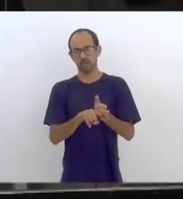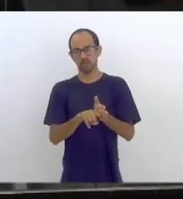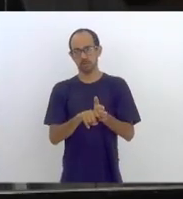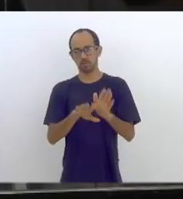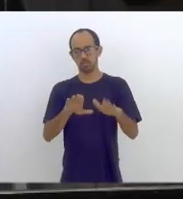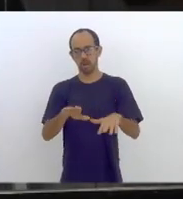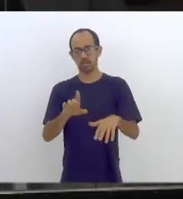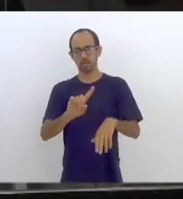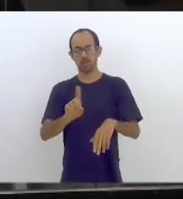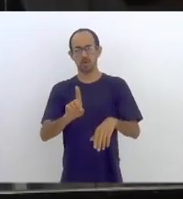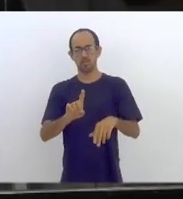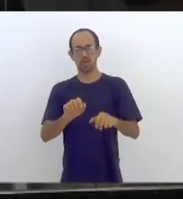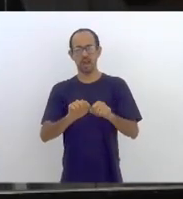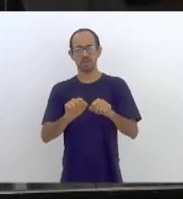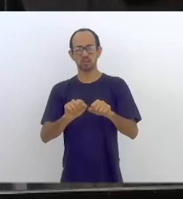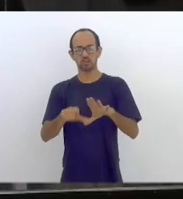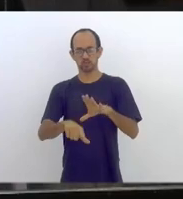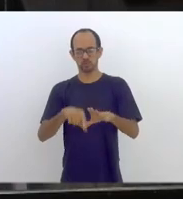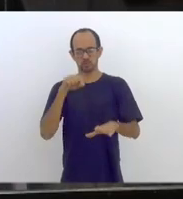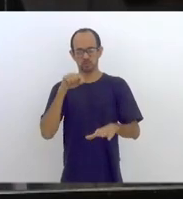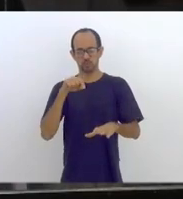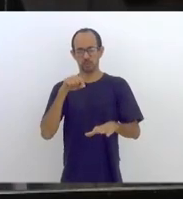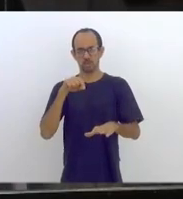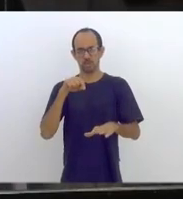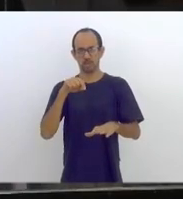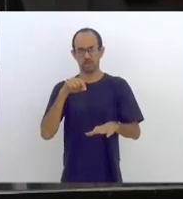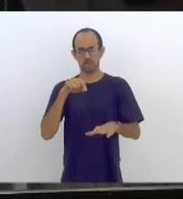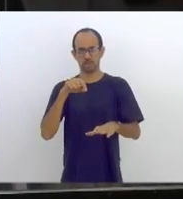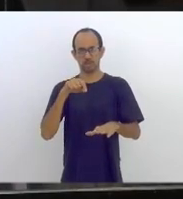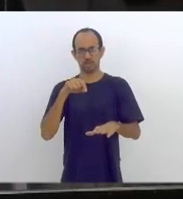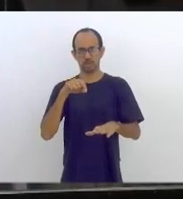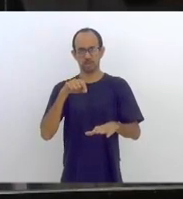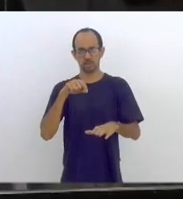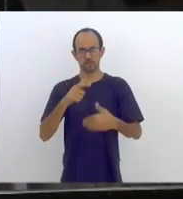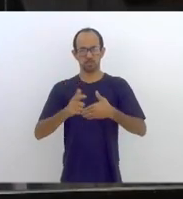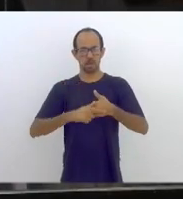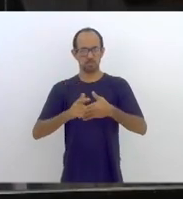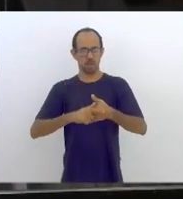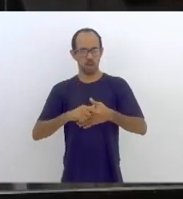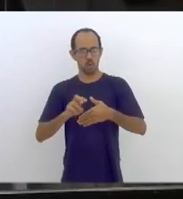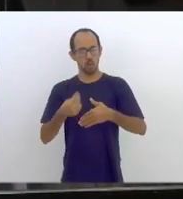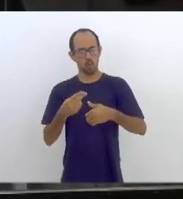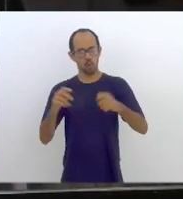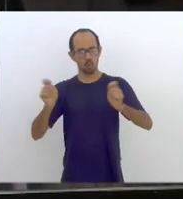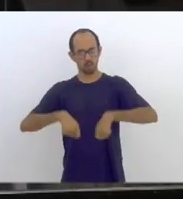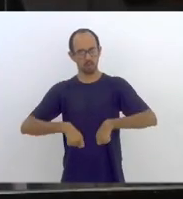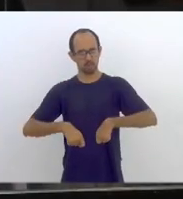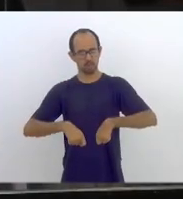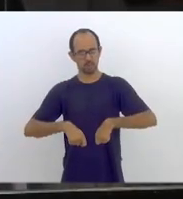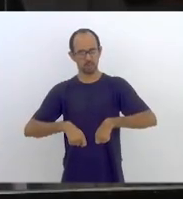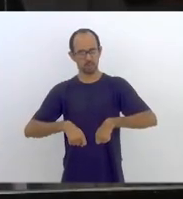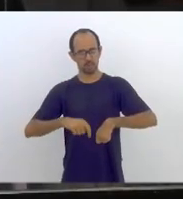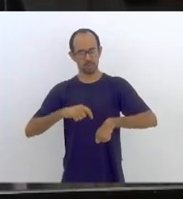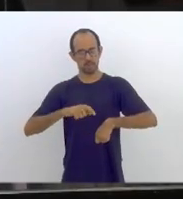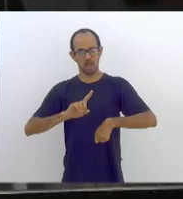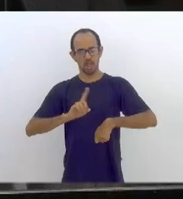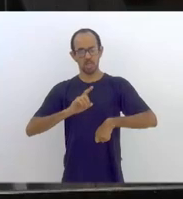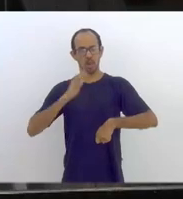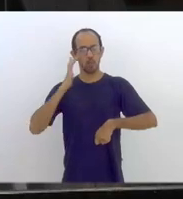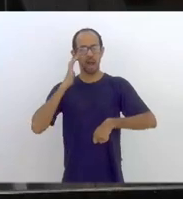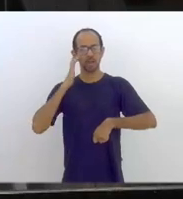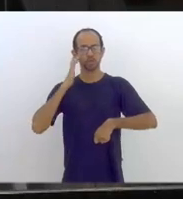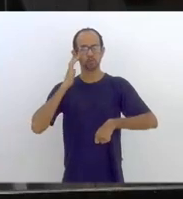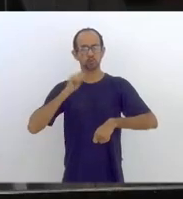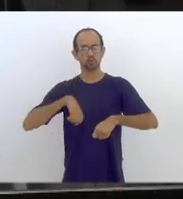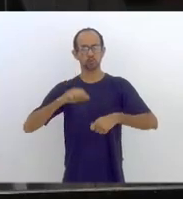eu não faço seletividade de atribuições e de competências não acho que o estado ele tem que ser